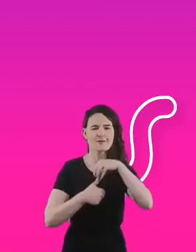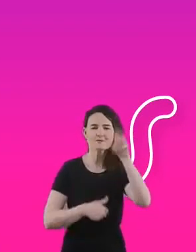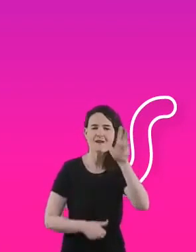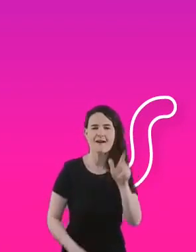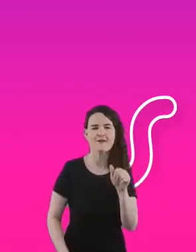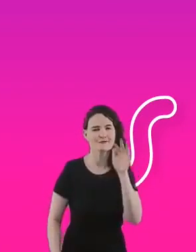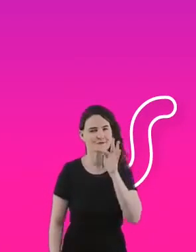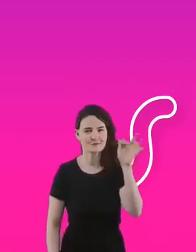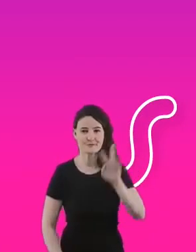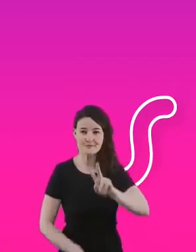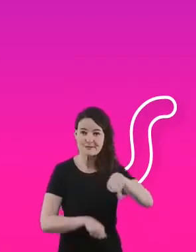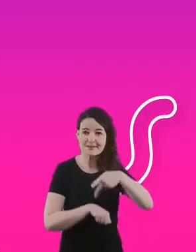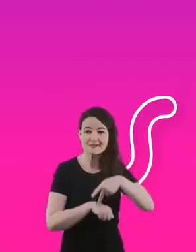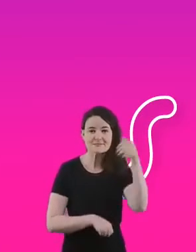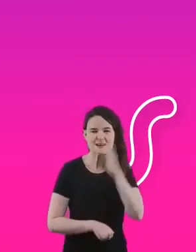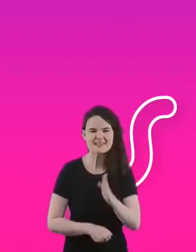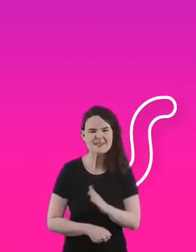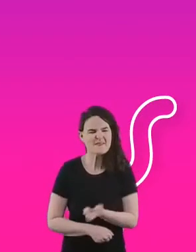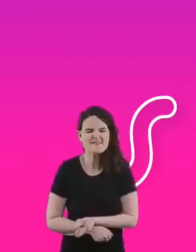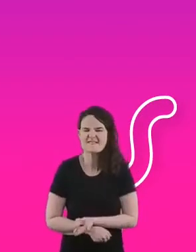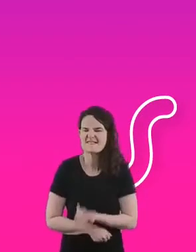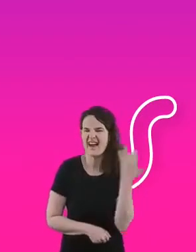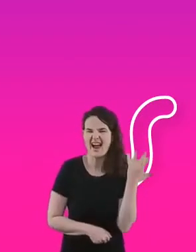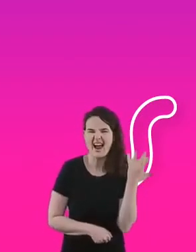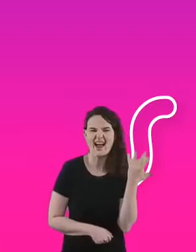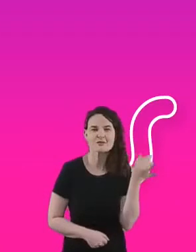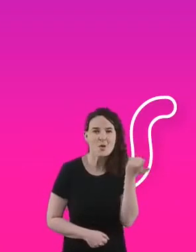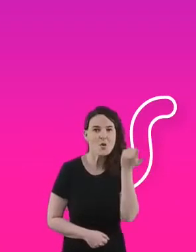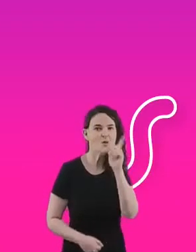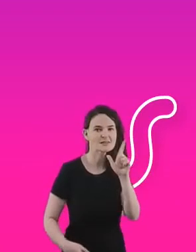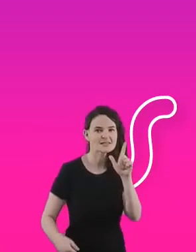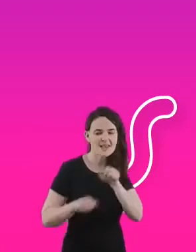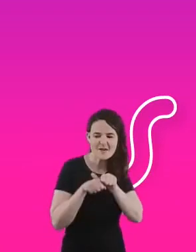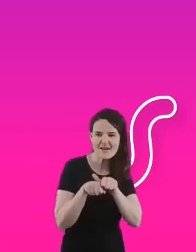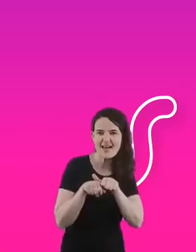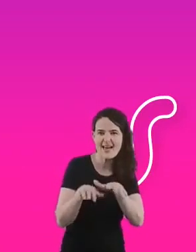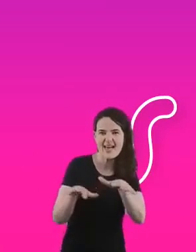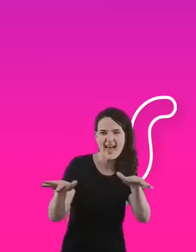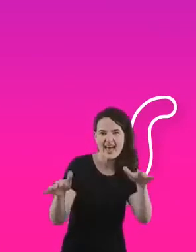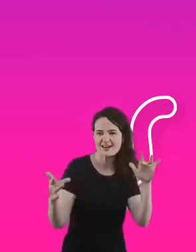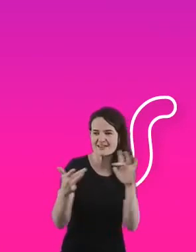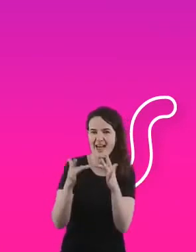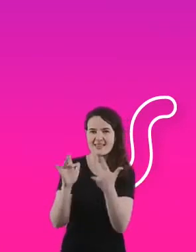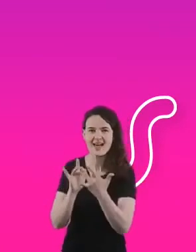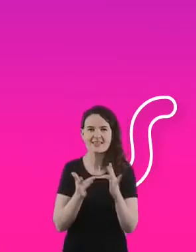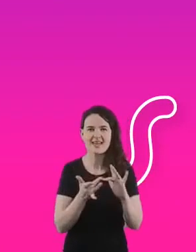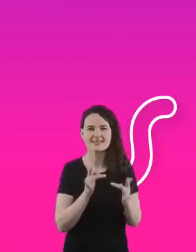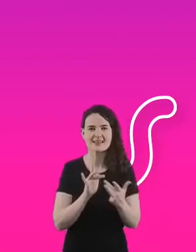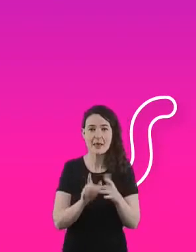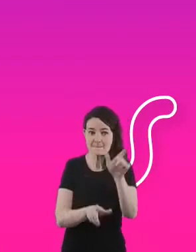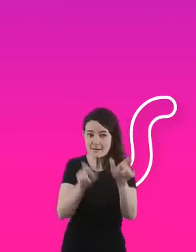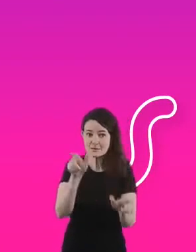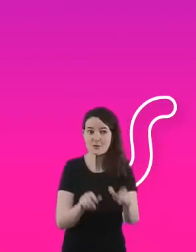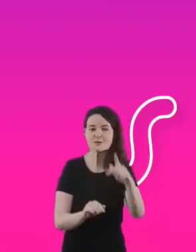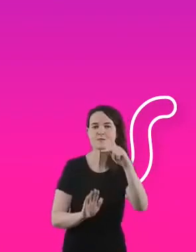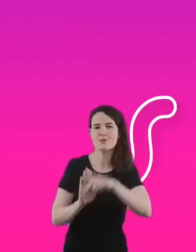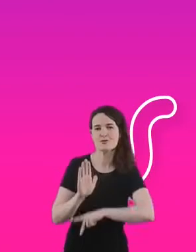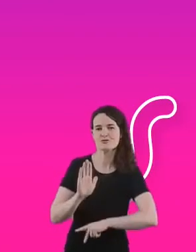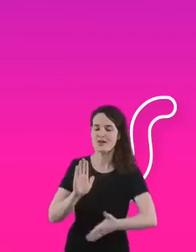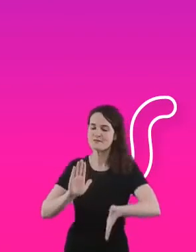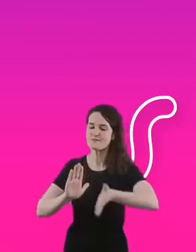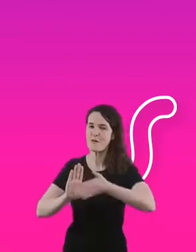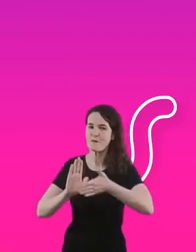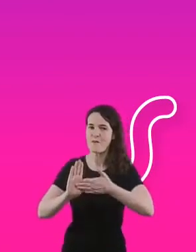brasileiro, expandindo um pouco dessa roda e conectando uma série de pessoas, projetos, iniciativas, realizações que passam pela